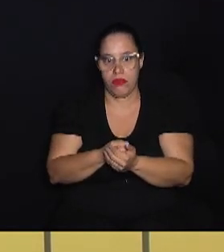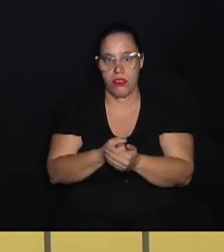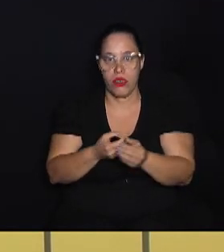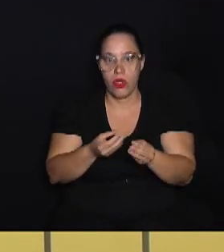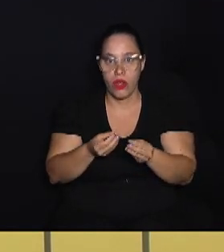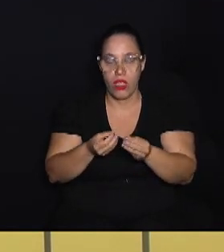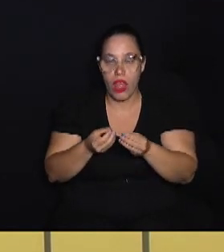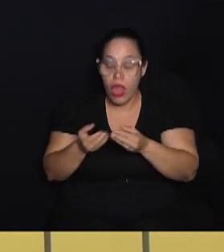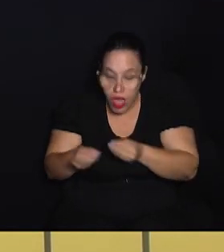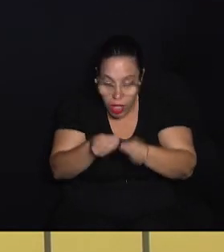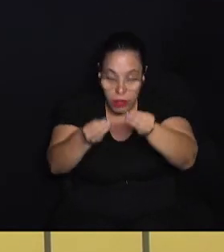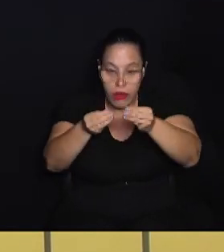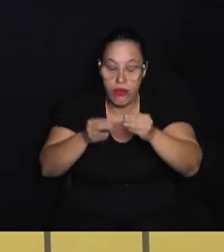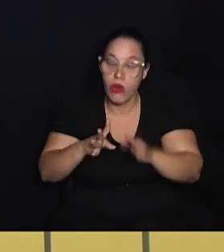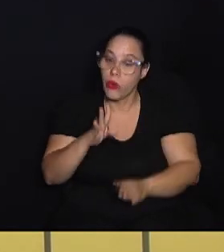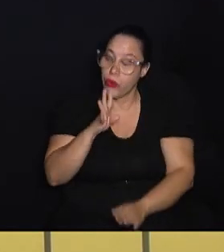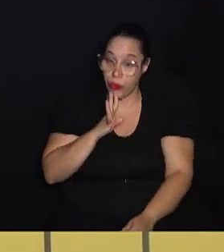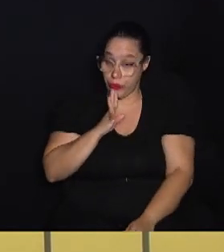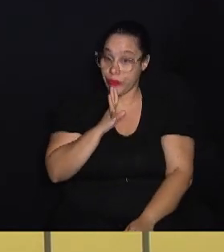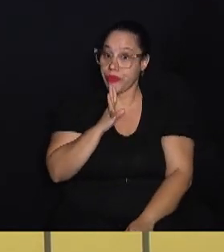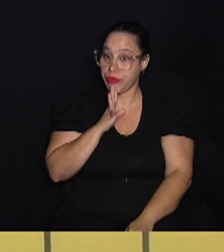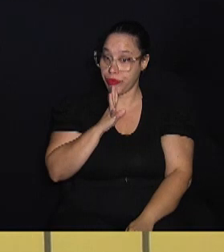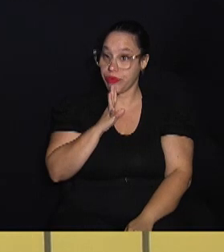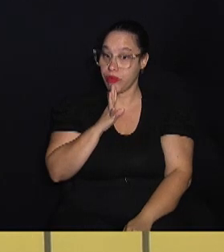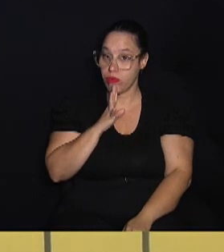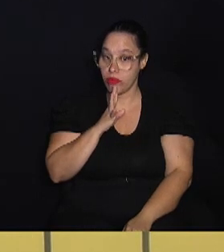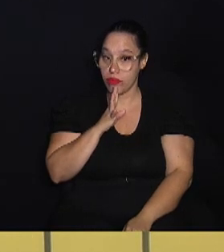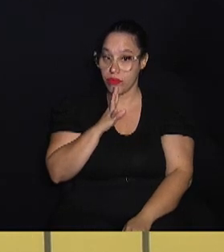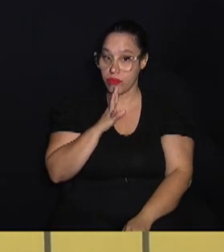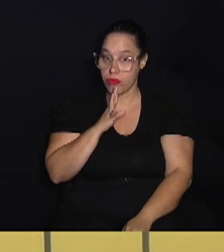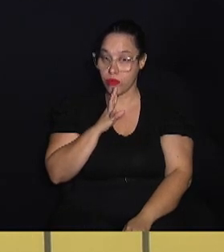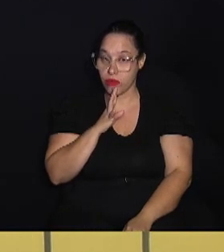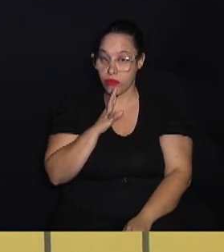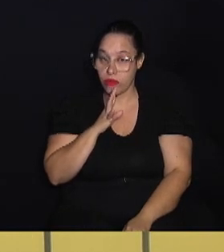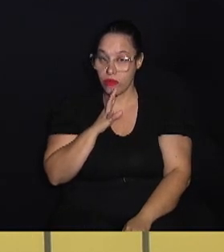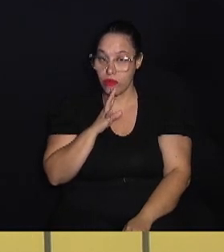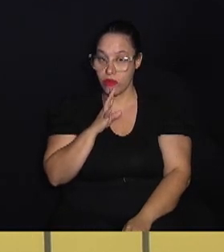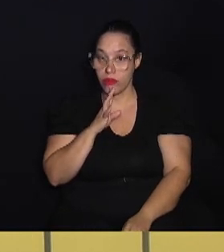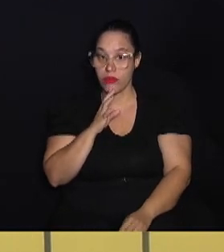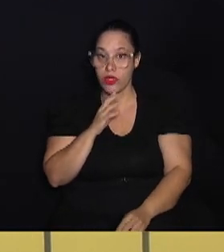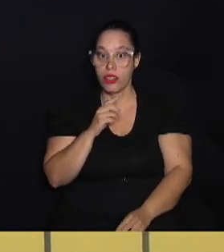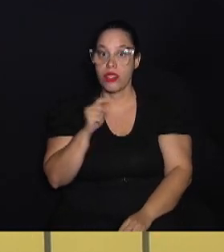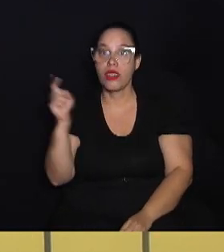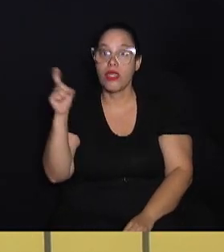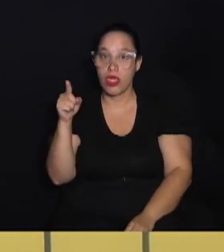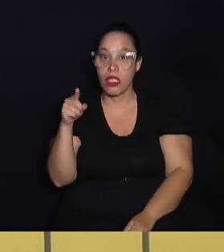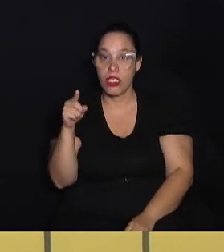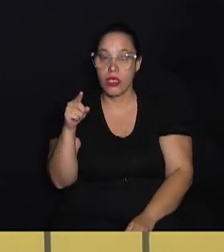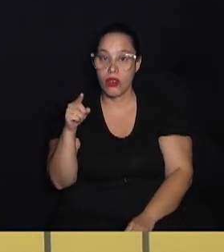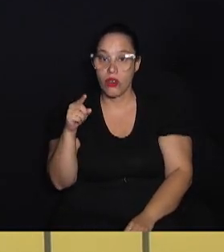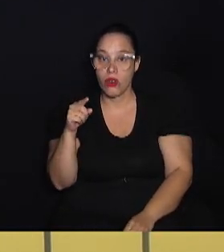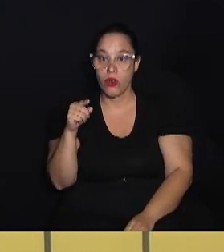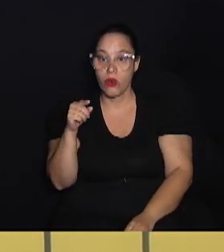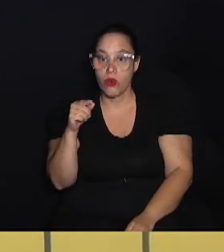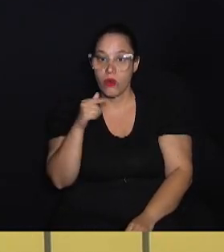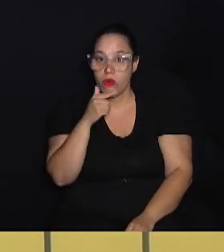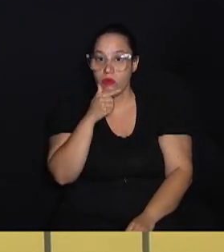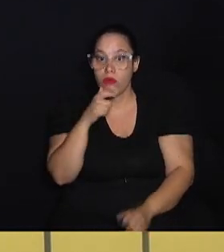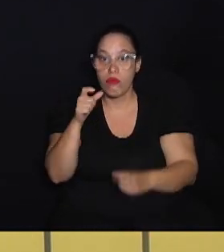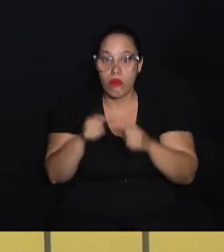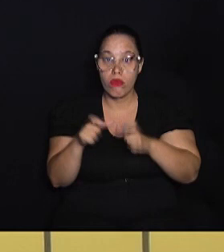o conhecimento. Não discutir meio ambiente só em junho, né? Então, e tem uma questão que as pessoas,